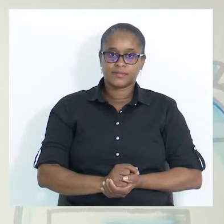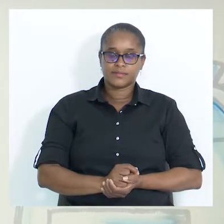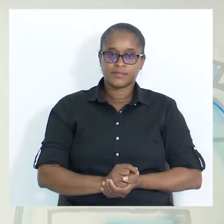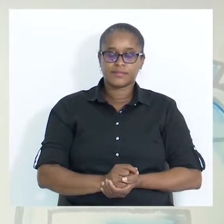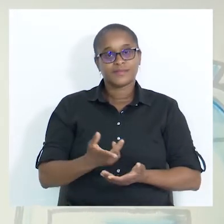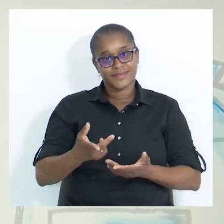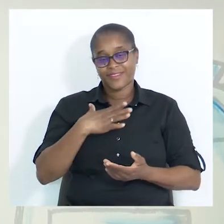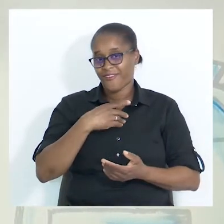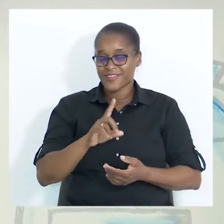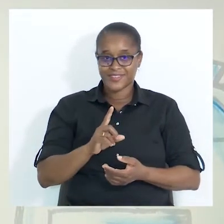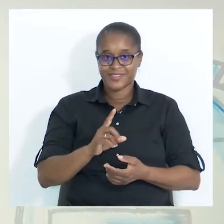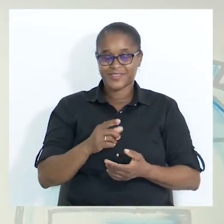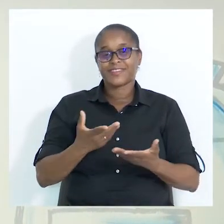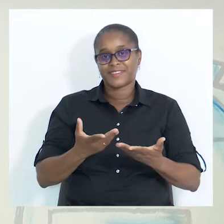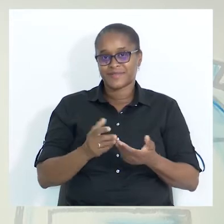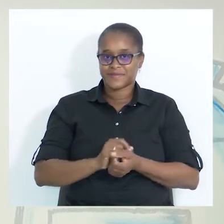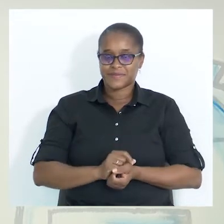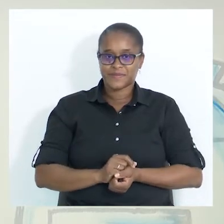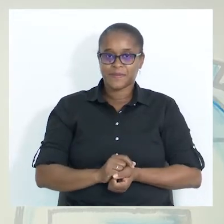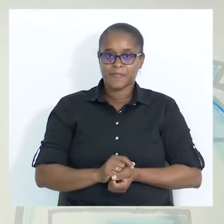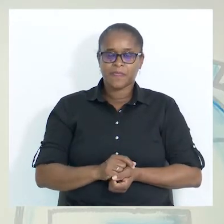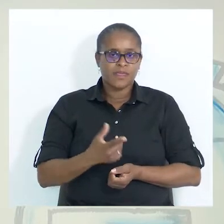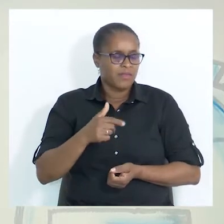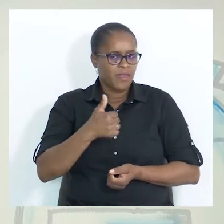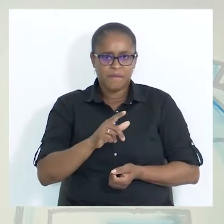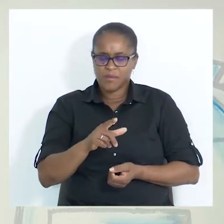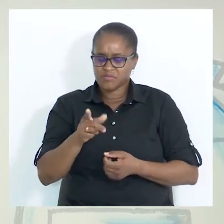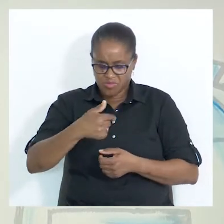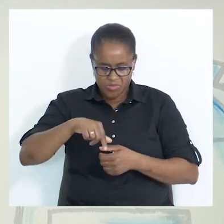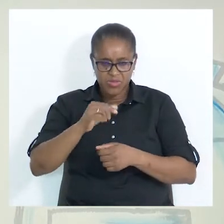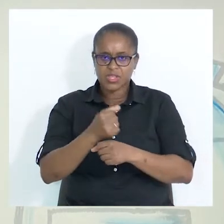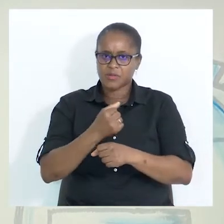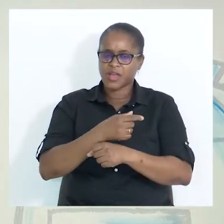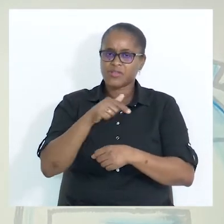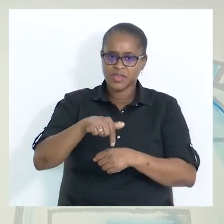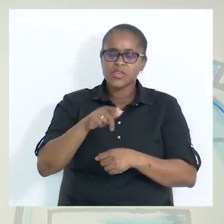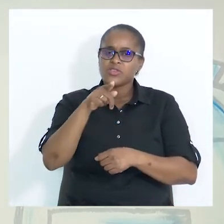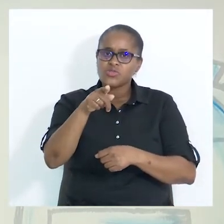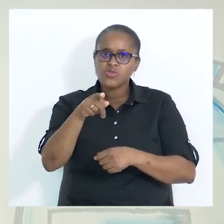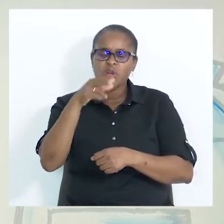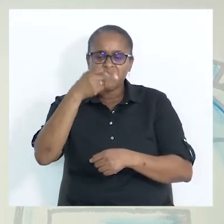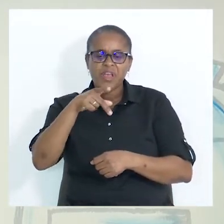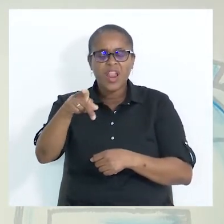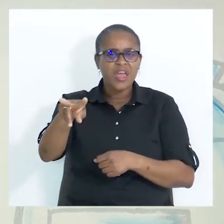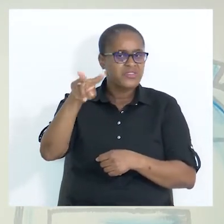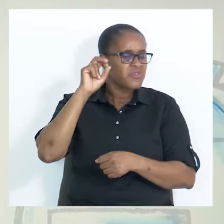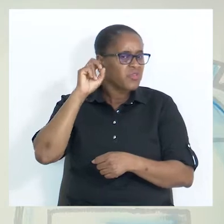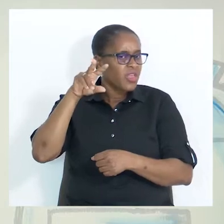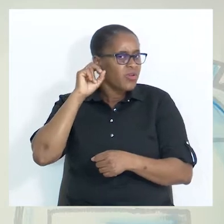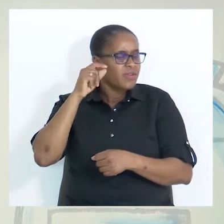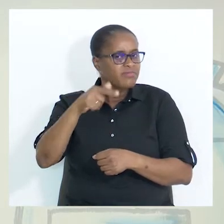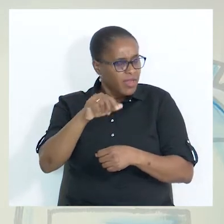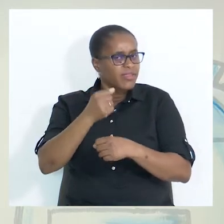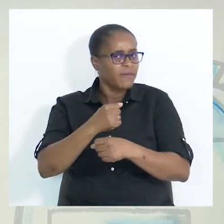da qual não gostas, mas eu adoro. Não vale a pena a gente trabalhar aqui e tu ficares lá a escutar. Tens que